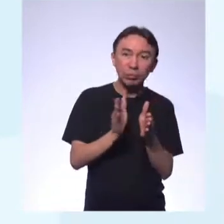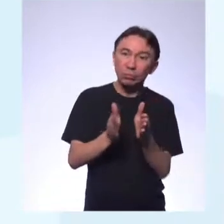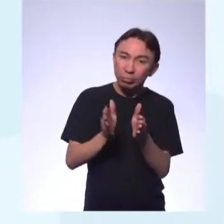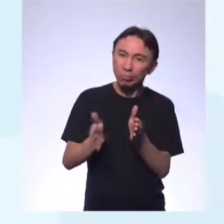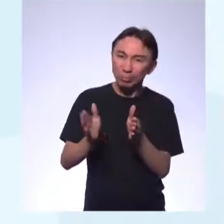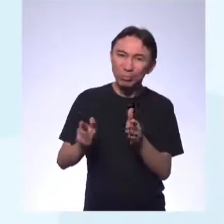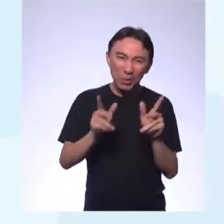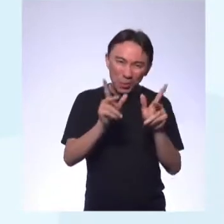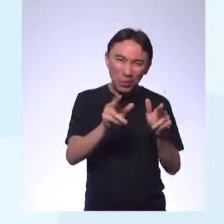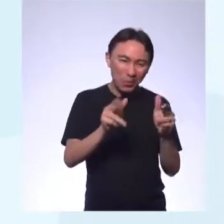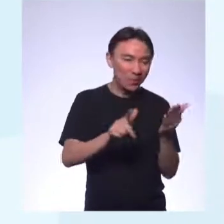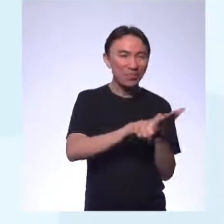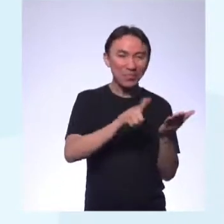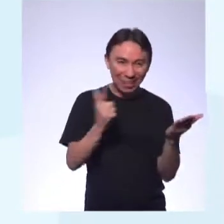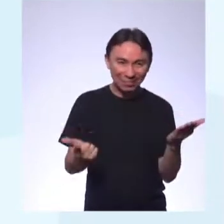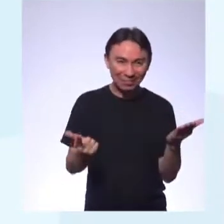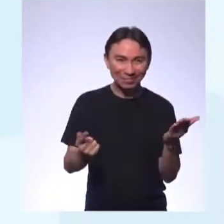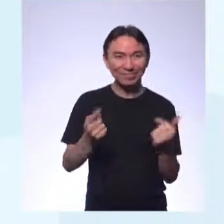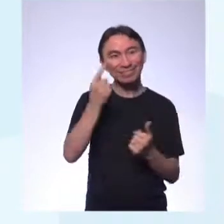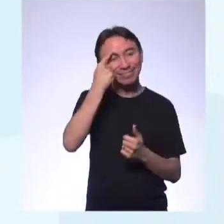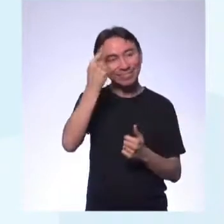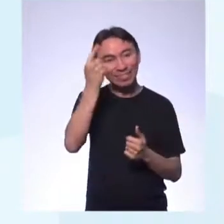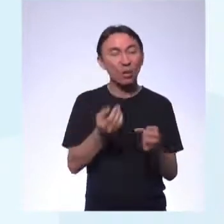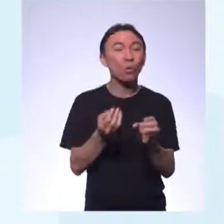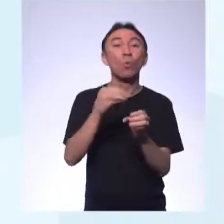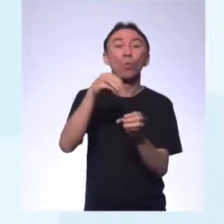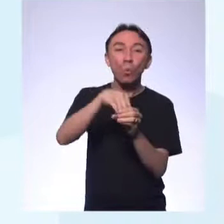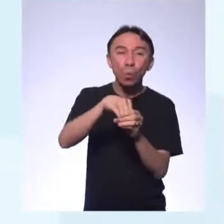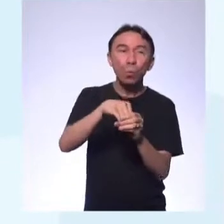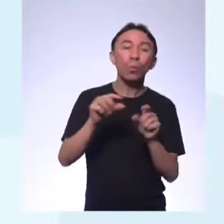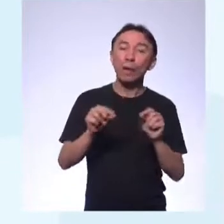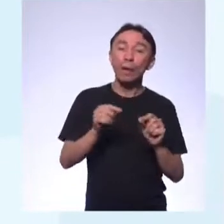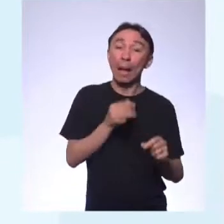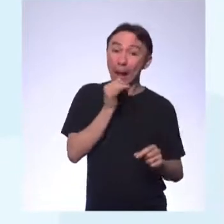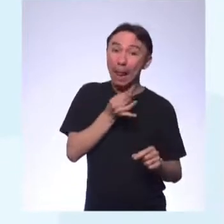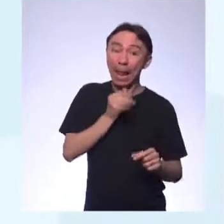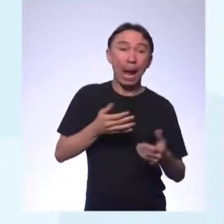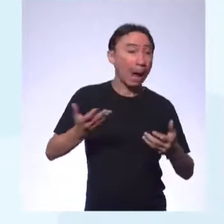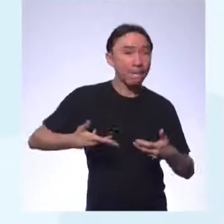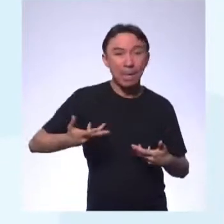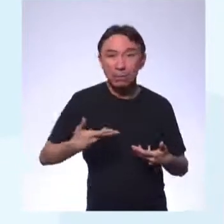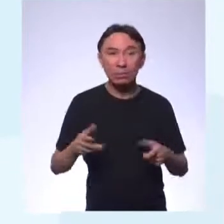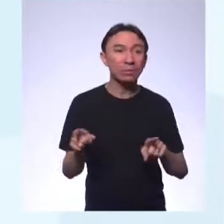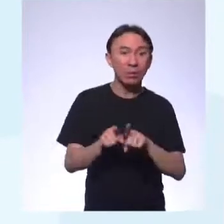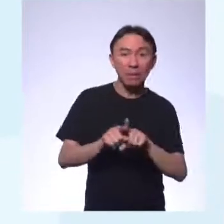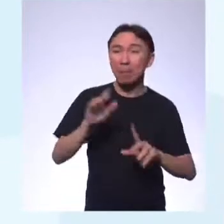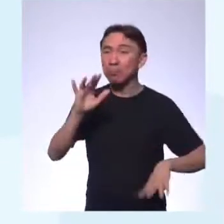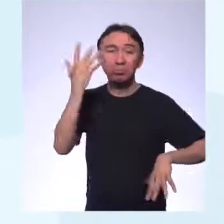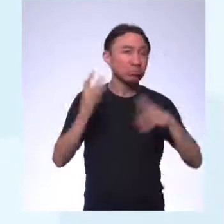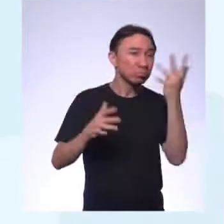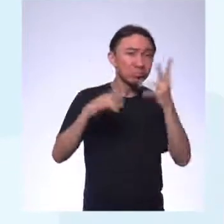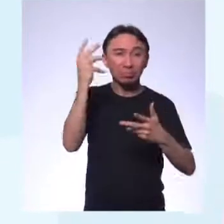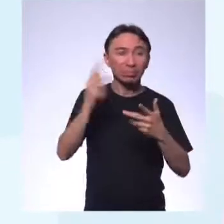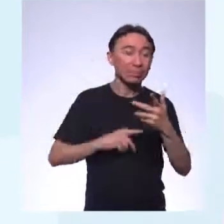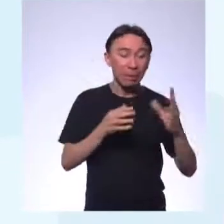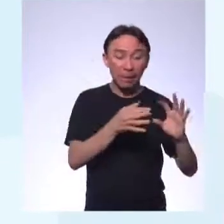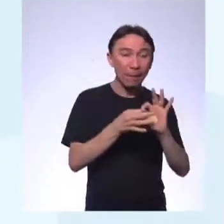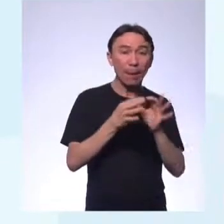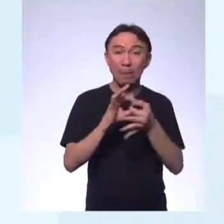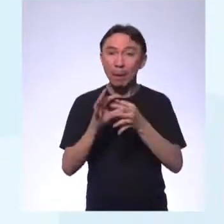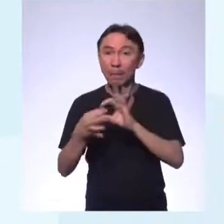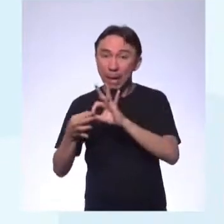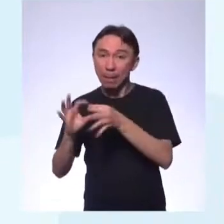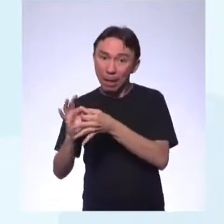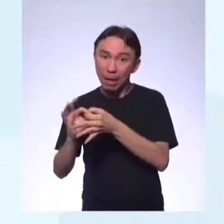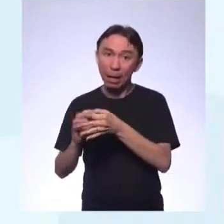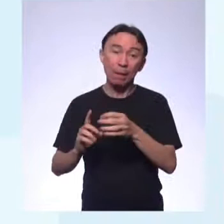revistas. Quanto ao conteúdo, apresenta narrativa ágil, profusão de eventos e ganchos intencionalmente voltados